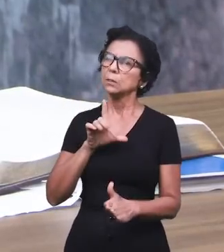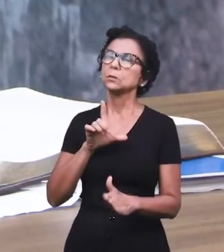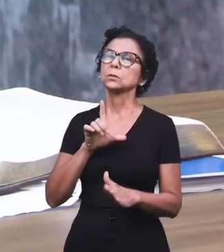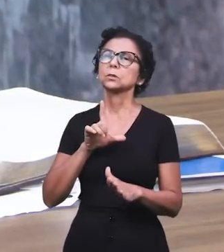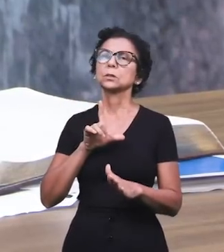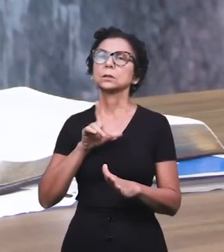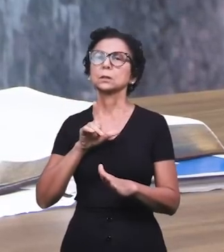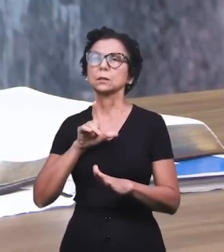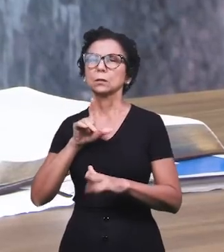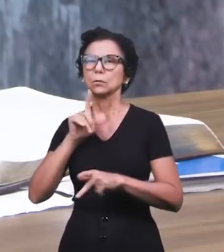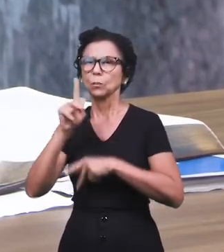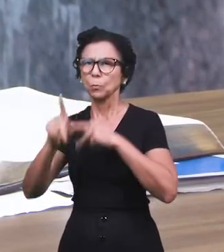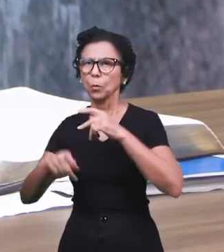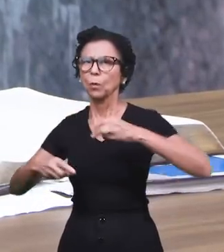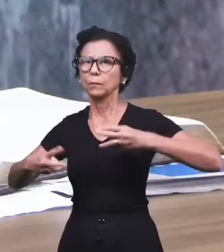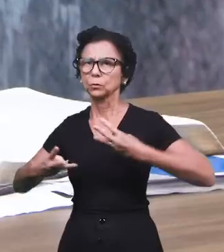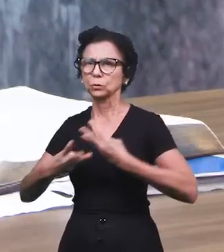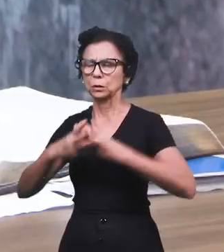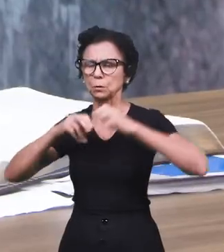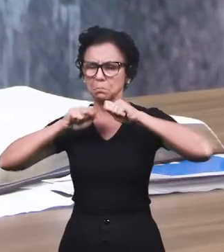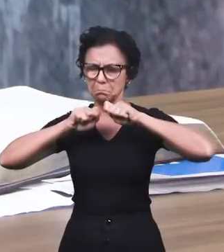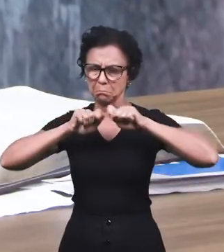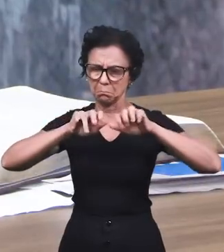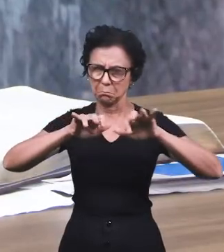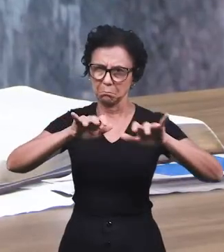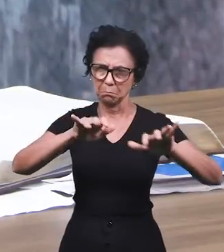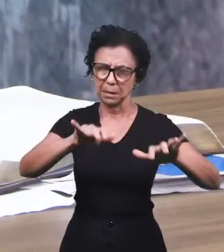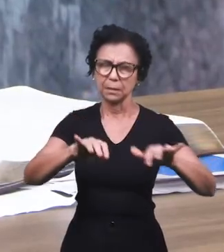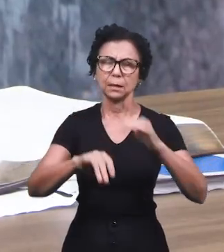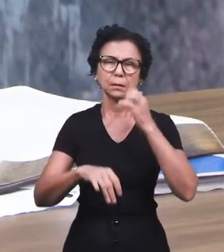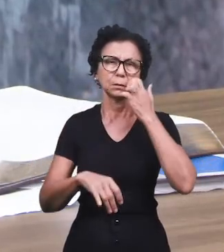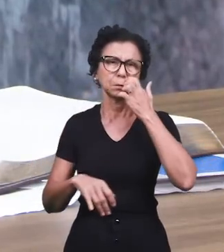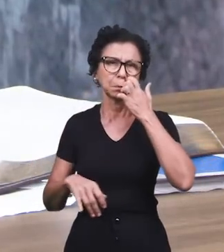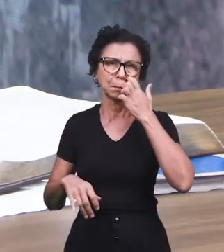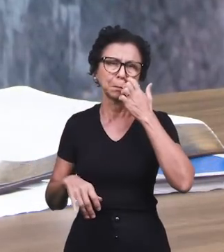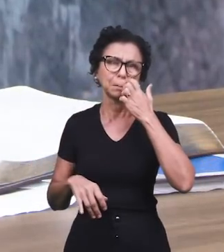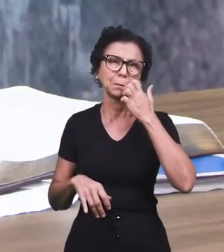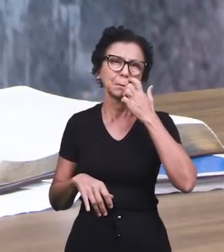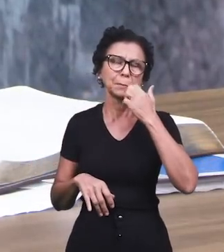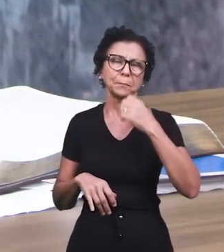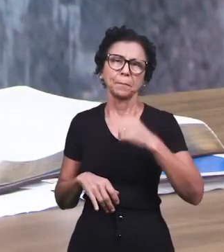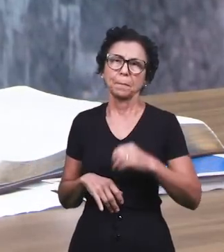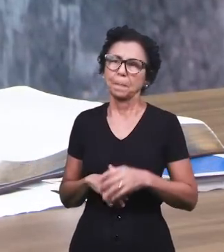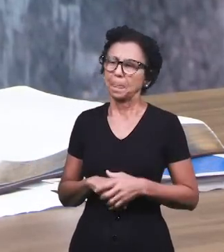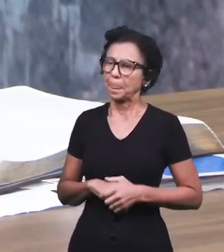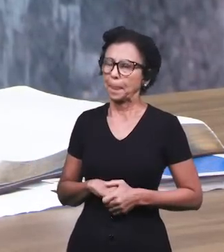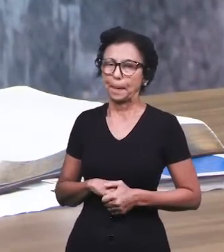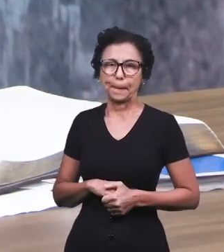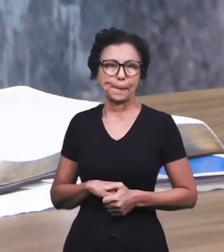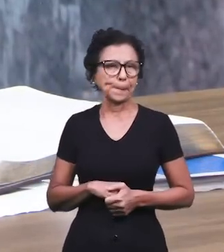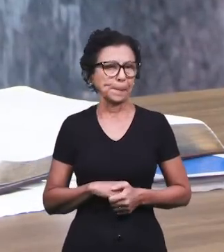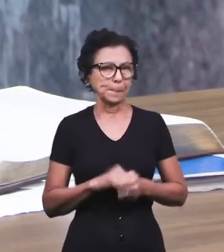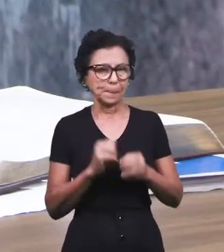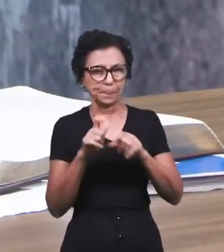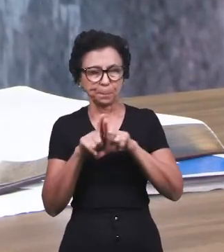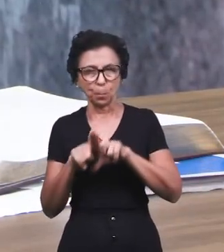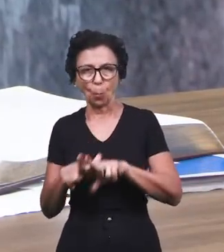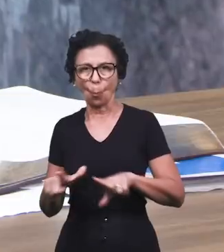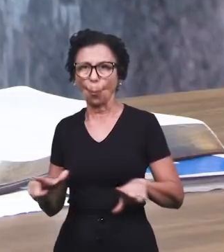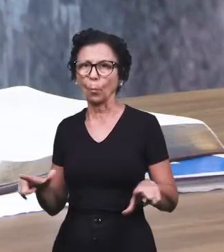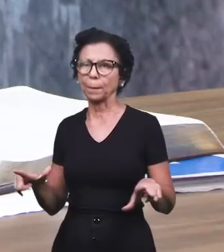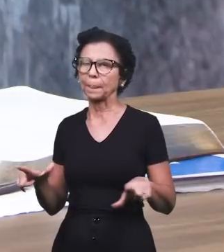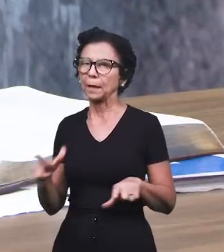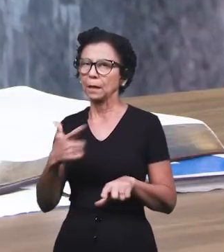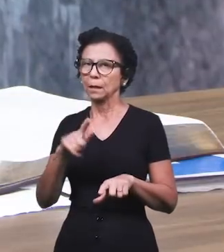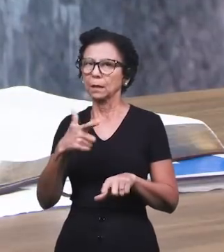Império. Mas agora o povo judeu foi espalhado. Não tinha mais uma pátria, né?